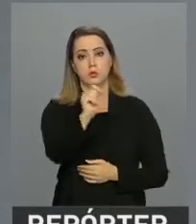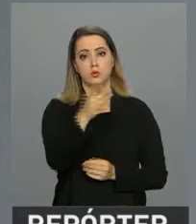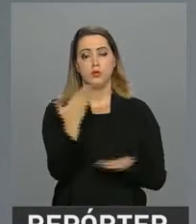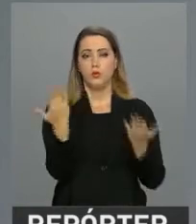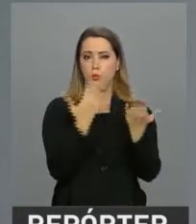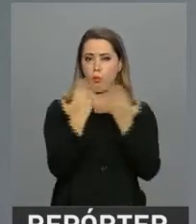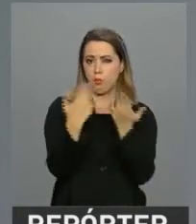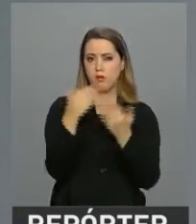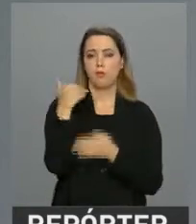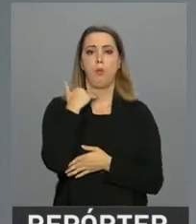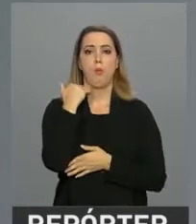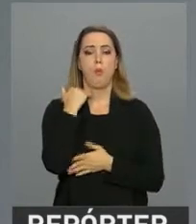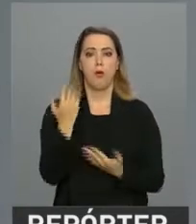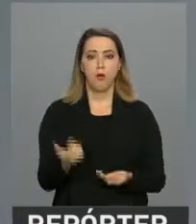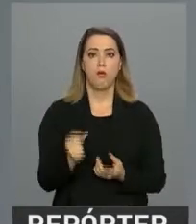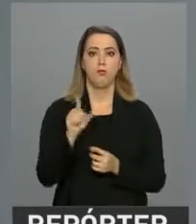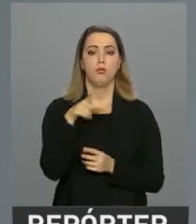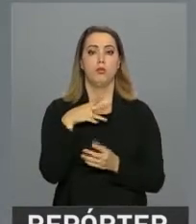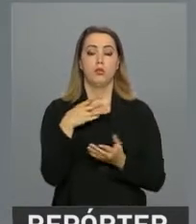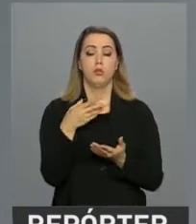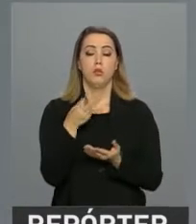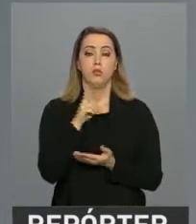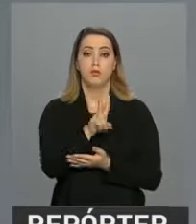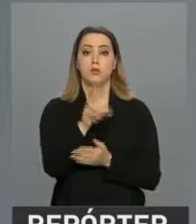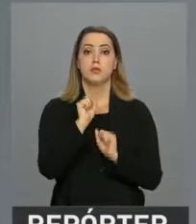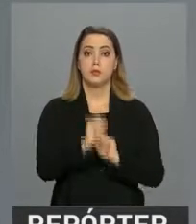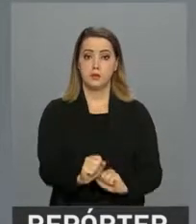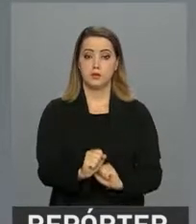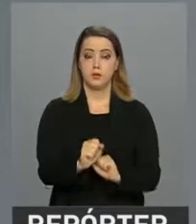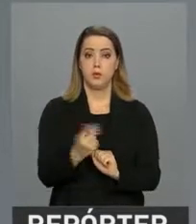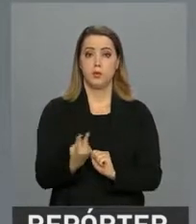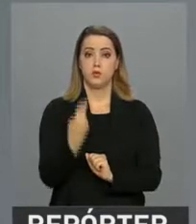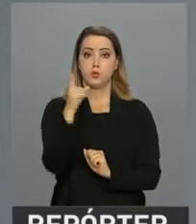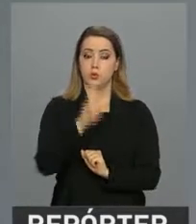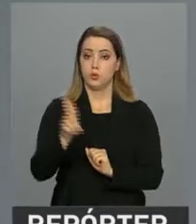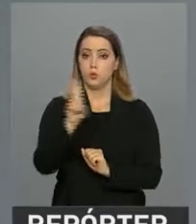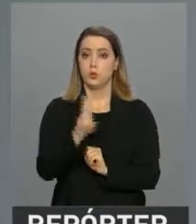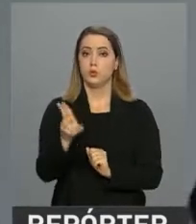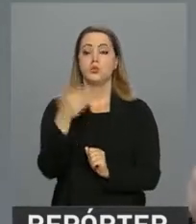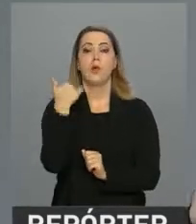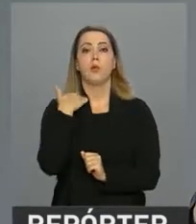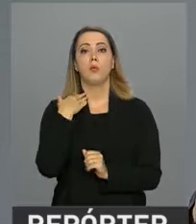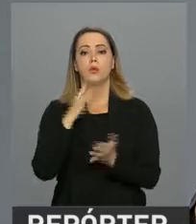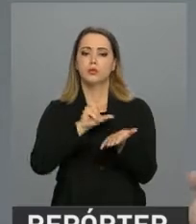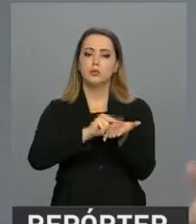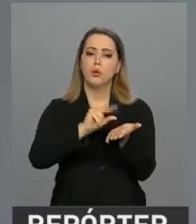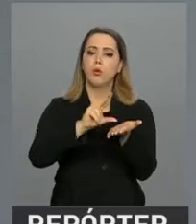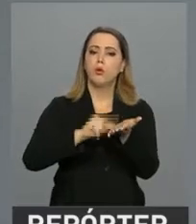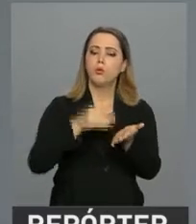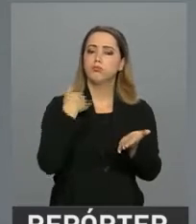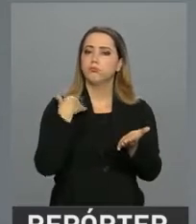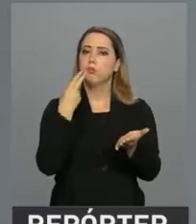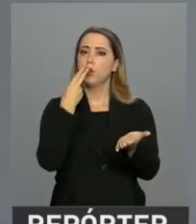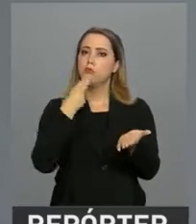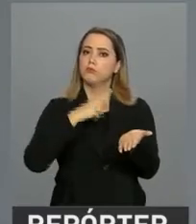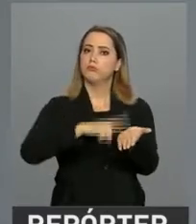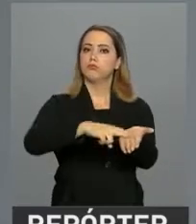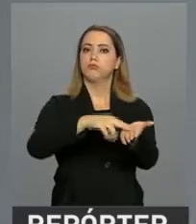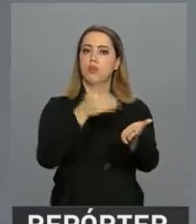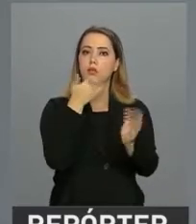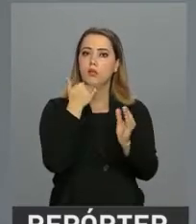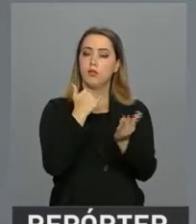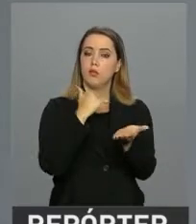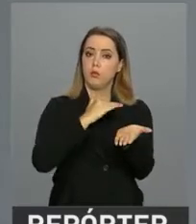bancária por exemplo se faz uma transação e pode ser informado no seu celular ou receber um e mail de confirmação da